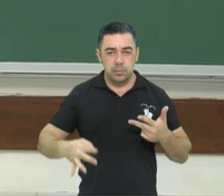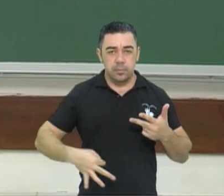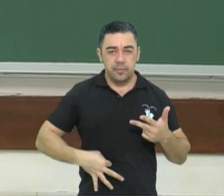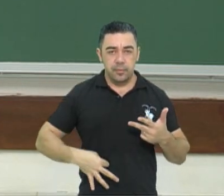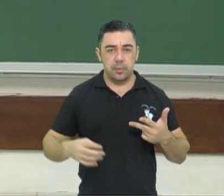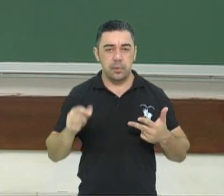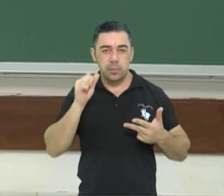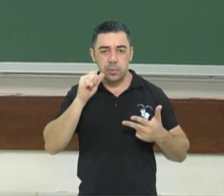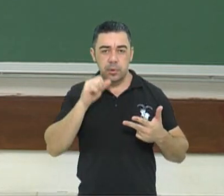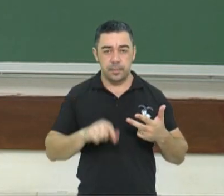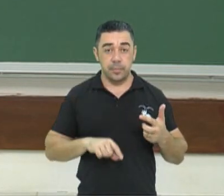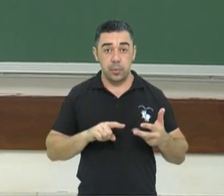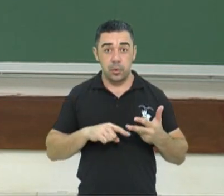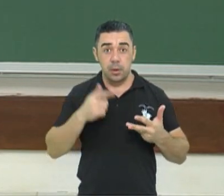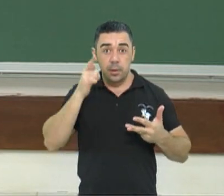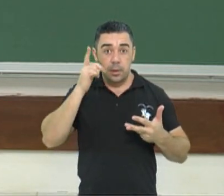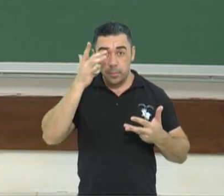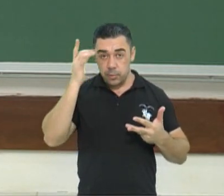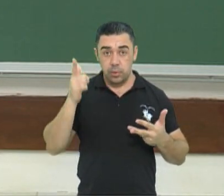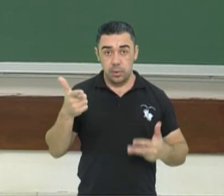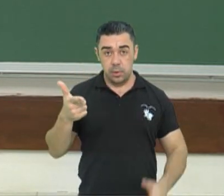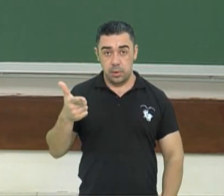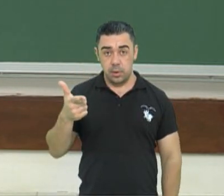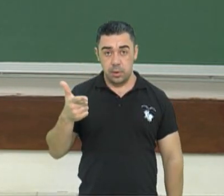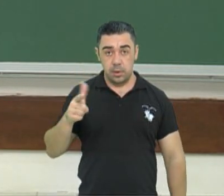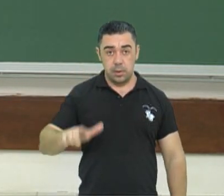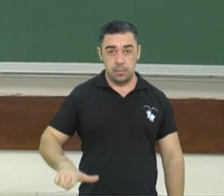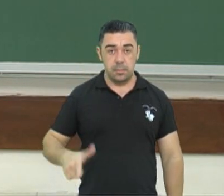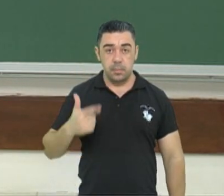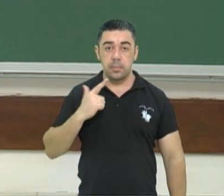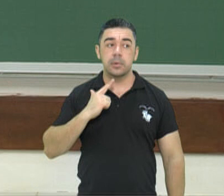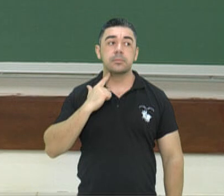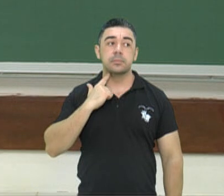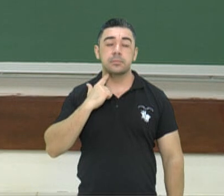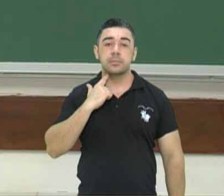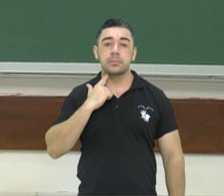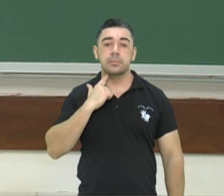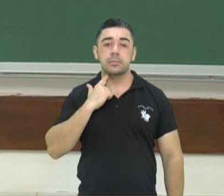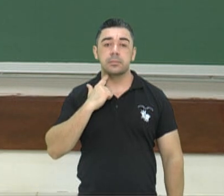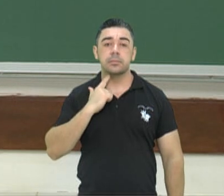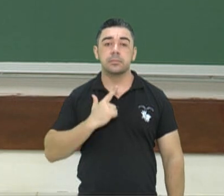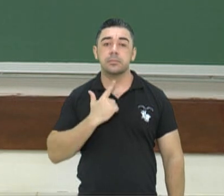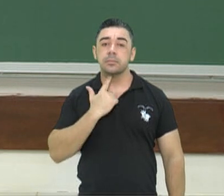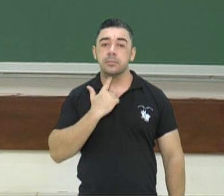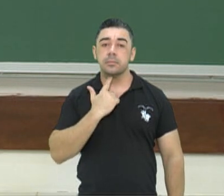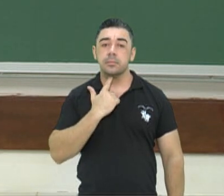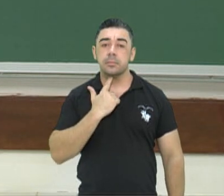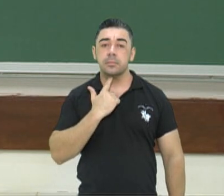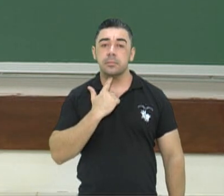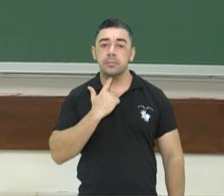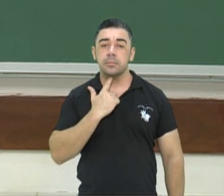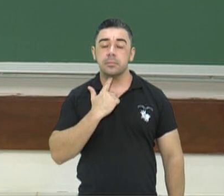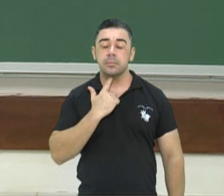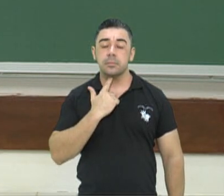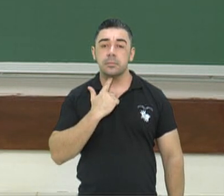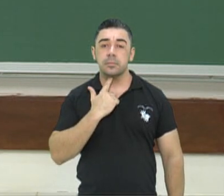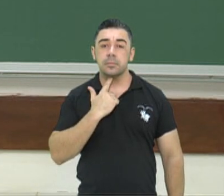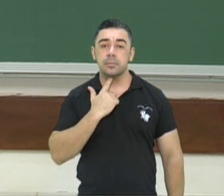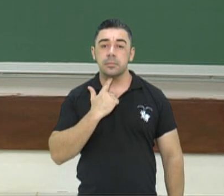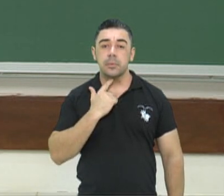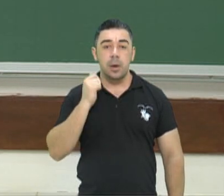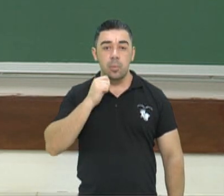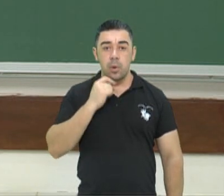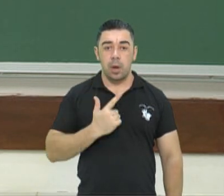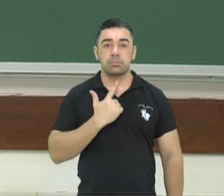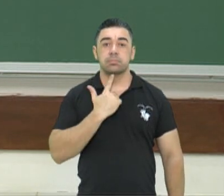dela, e uma pessoa pegou aquela arma carregada, colocou na mão dela e apontou para o pescoço dela. Claro que apontar para o pescoço vai ser para a cabeça. E ela ficou com